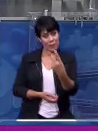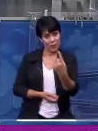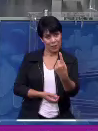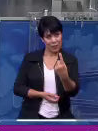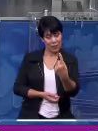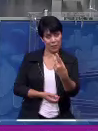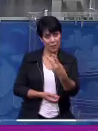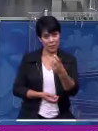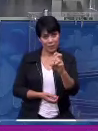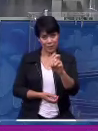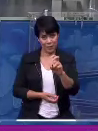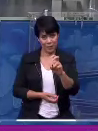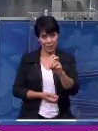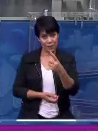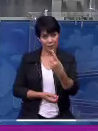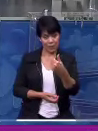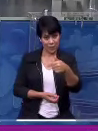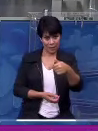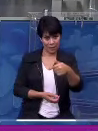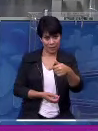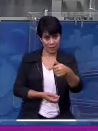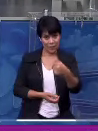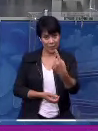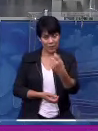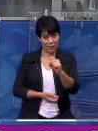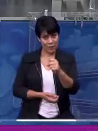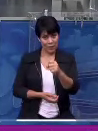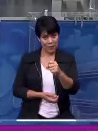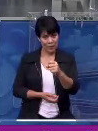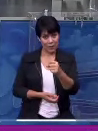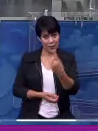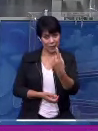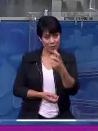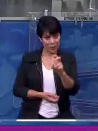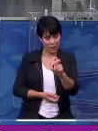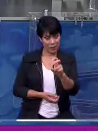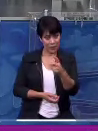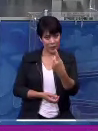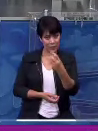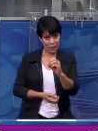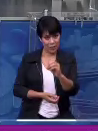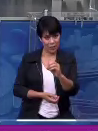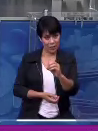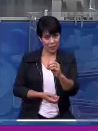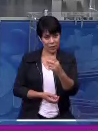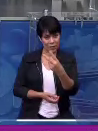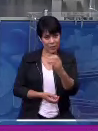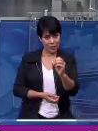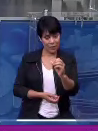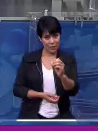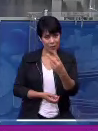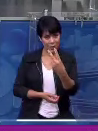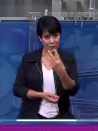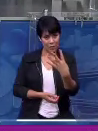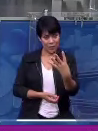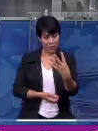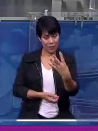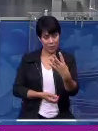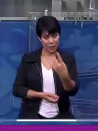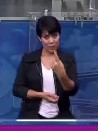21, 25, 17, 18, 15, 10, 20,